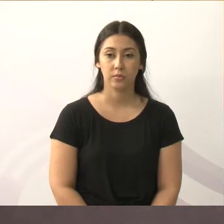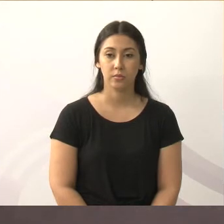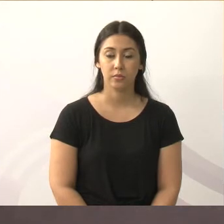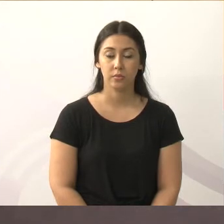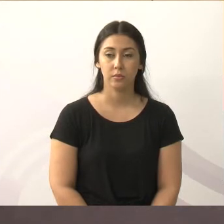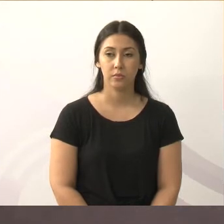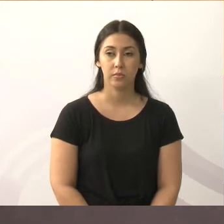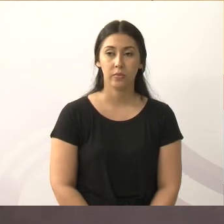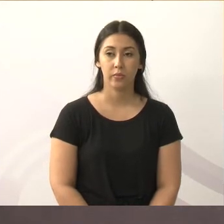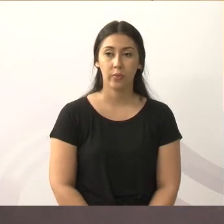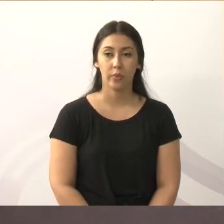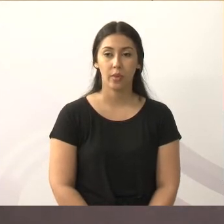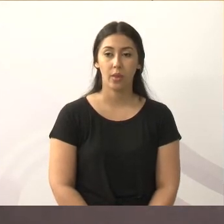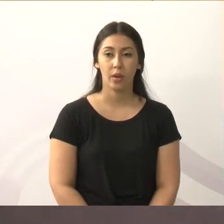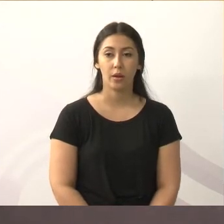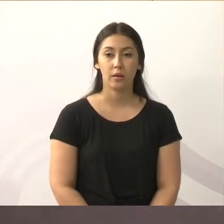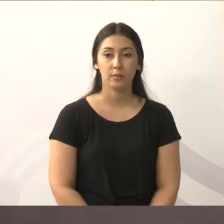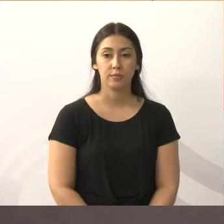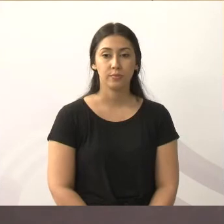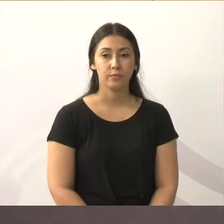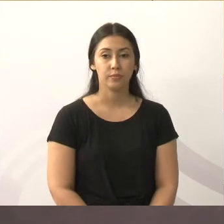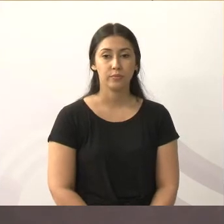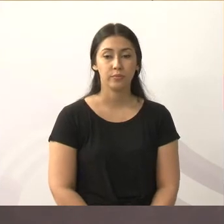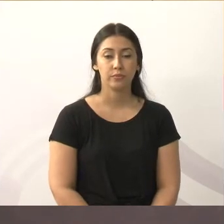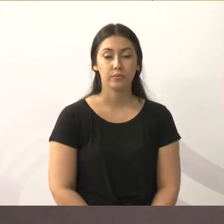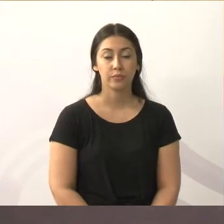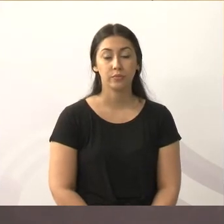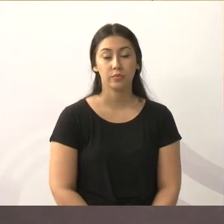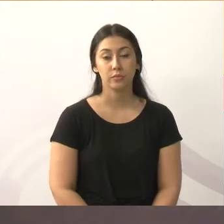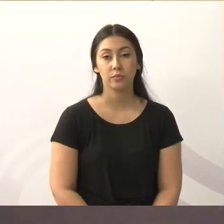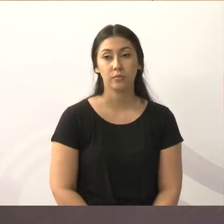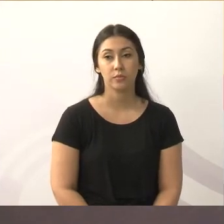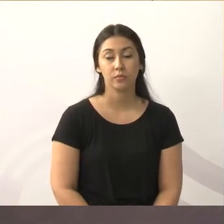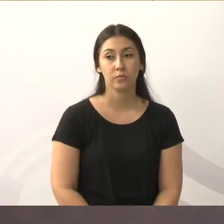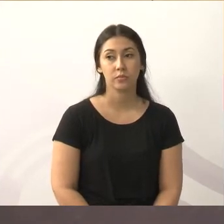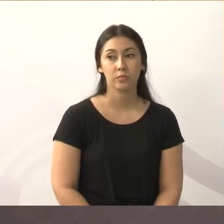Essa aqui. A justificativa.